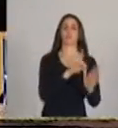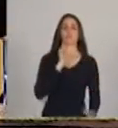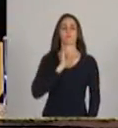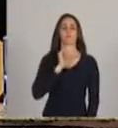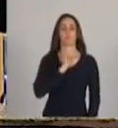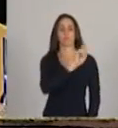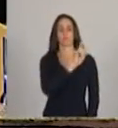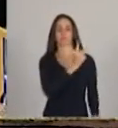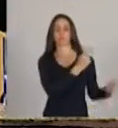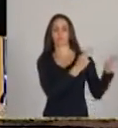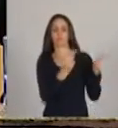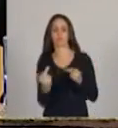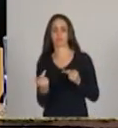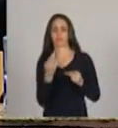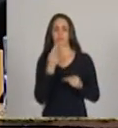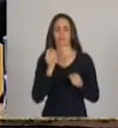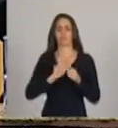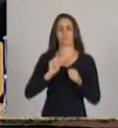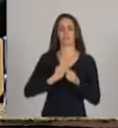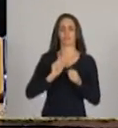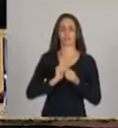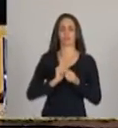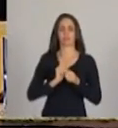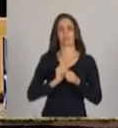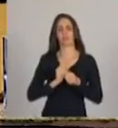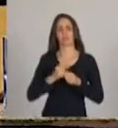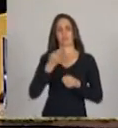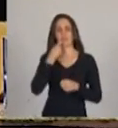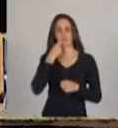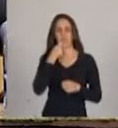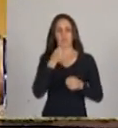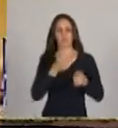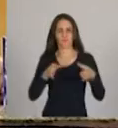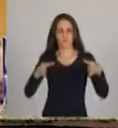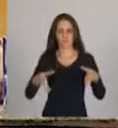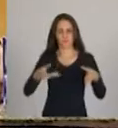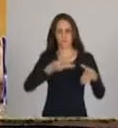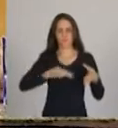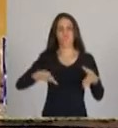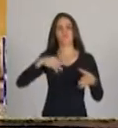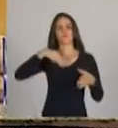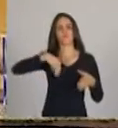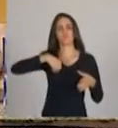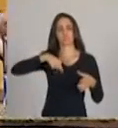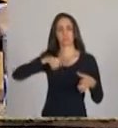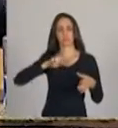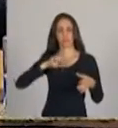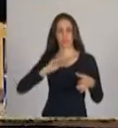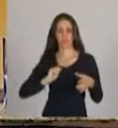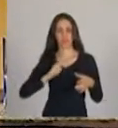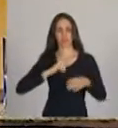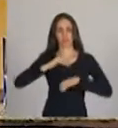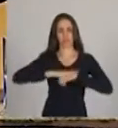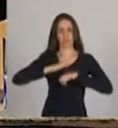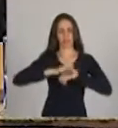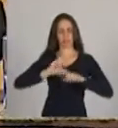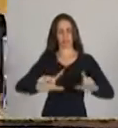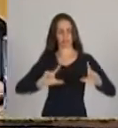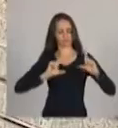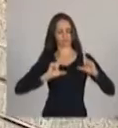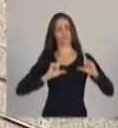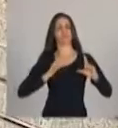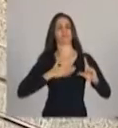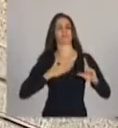visitar os parentes e fazer a moqueca capixaba, porque quem está fazendo é um capixaba, entendeu? E com aval,